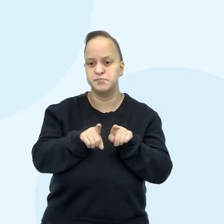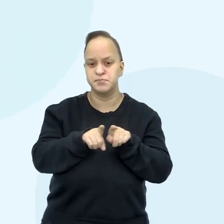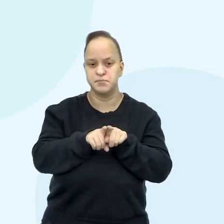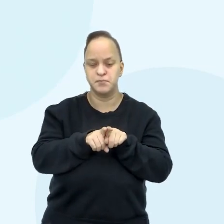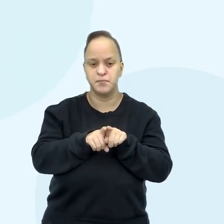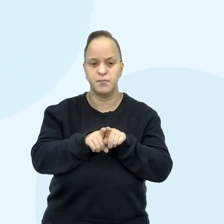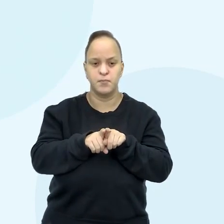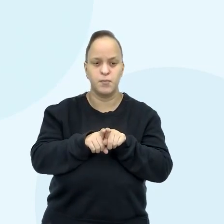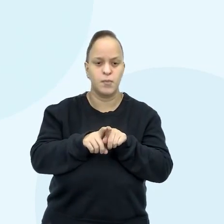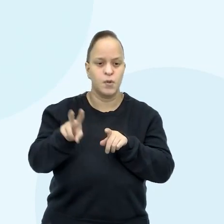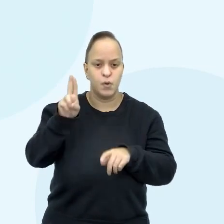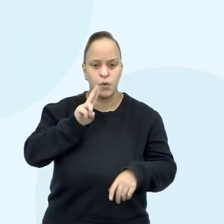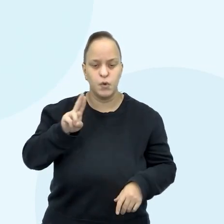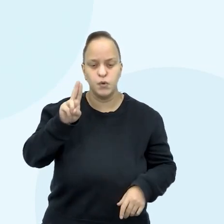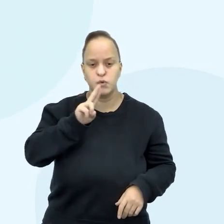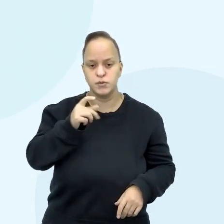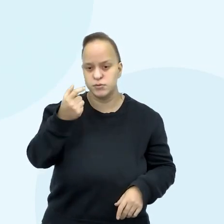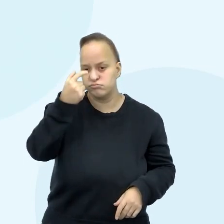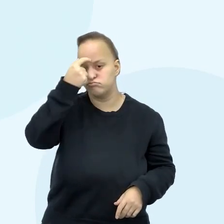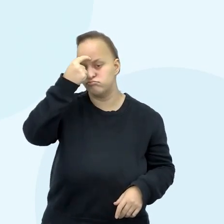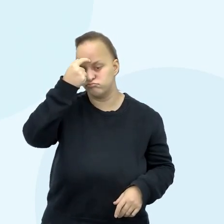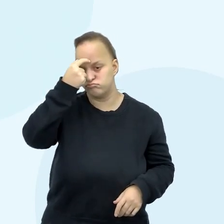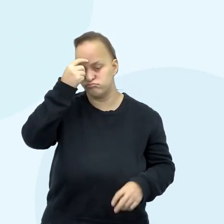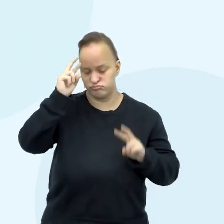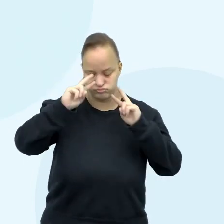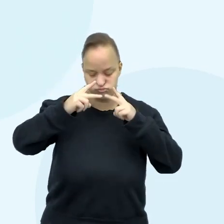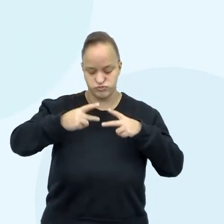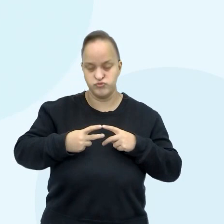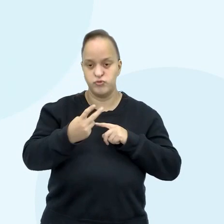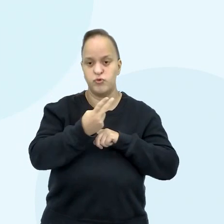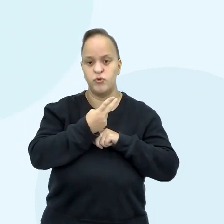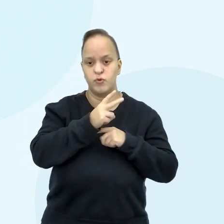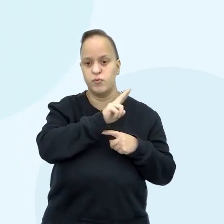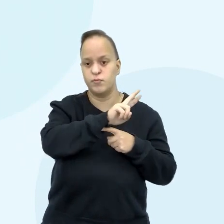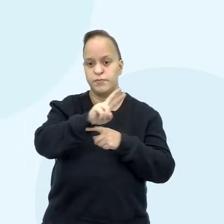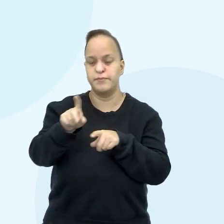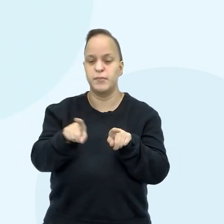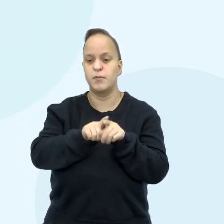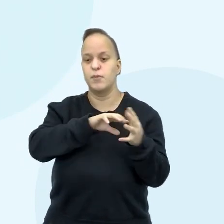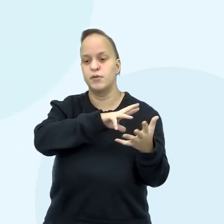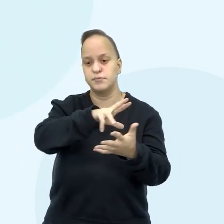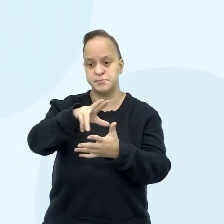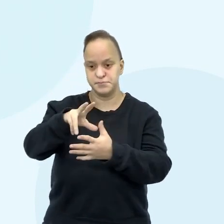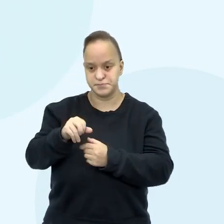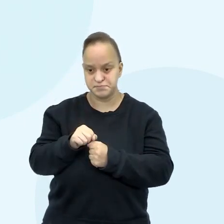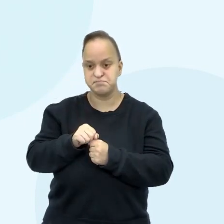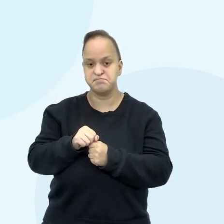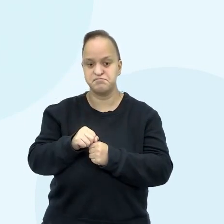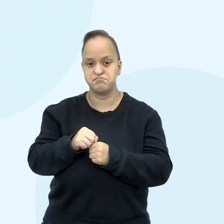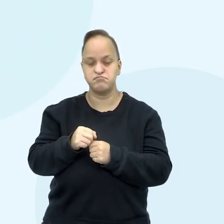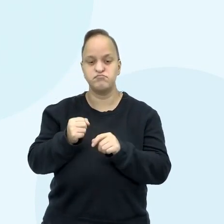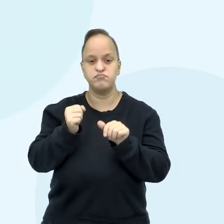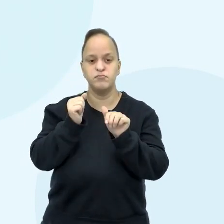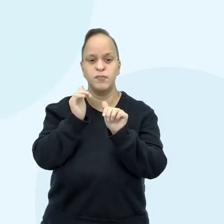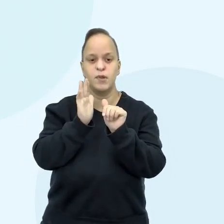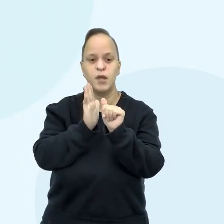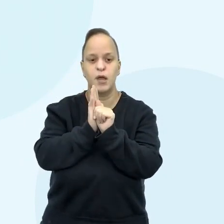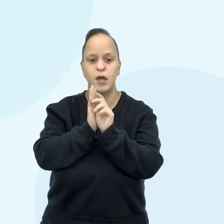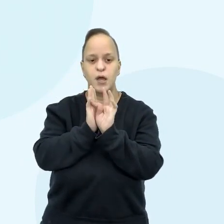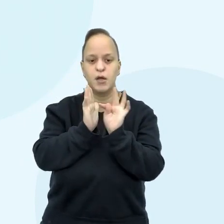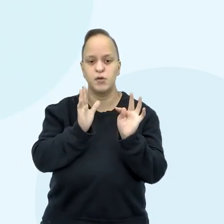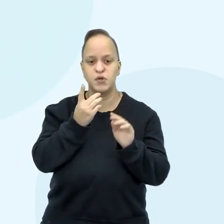com posicionamento ético em relação aos cuidados de si mesmo, dos outros e do planeta. O 10 fala em agir e